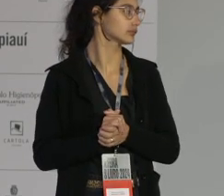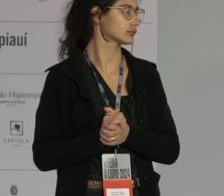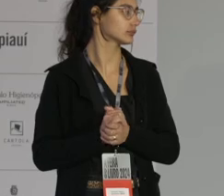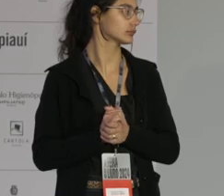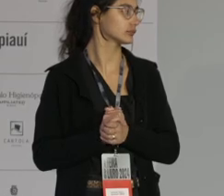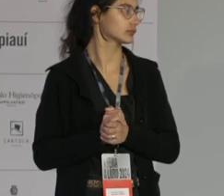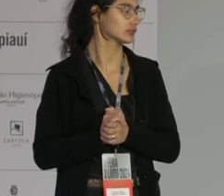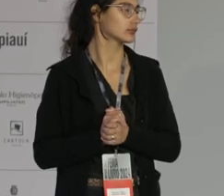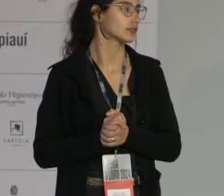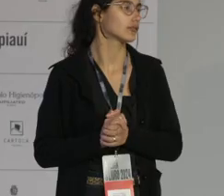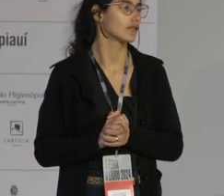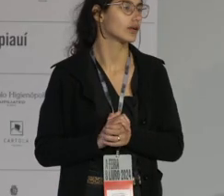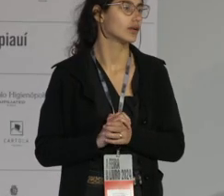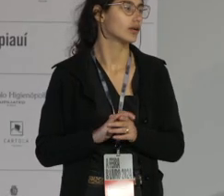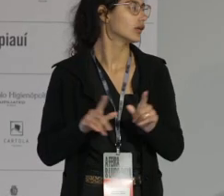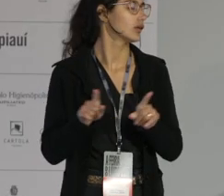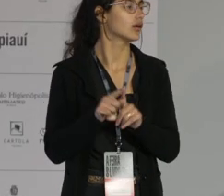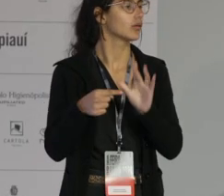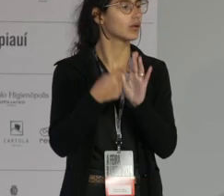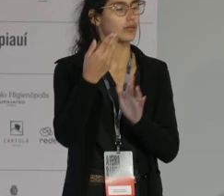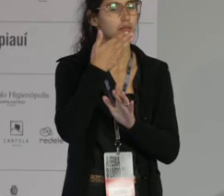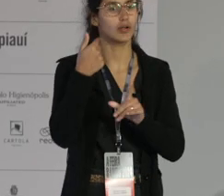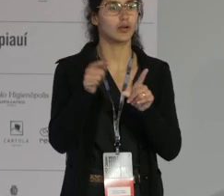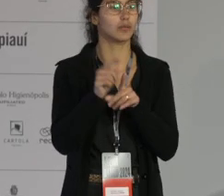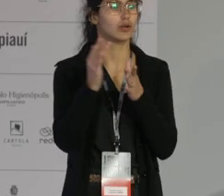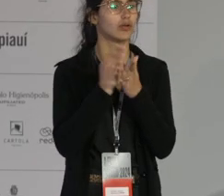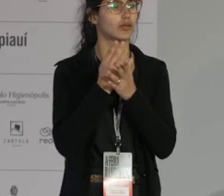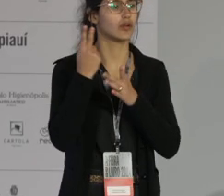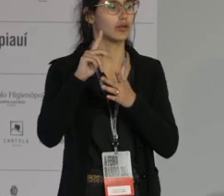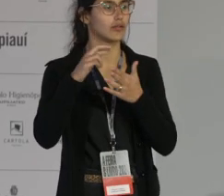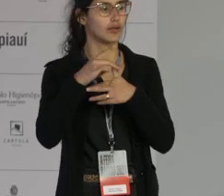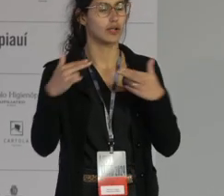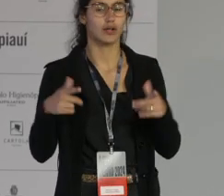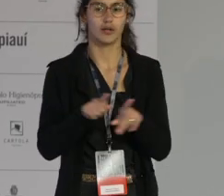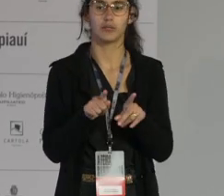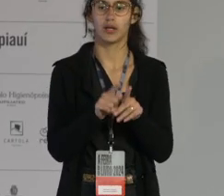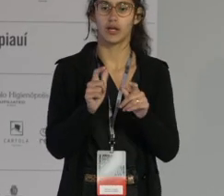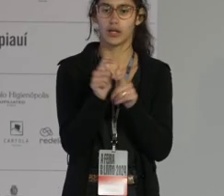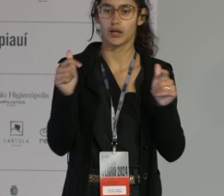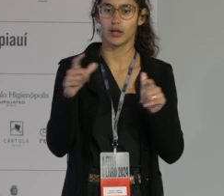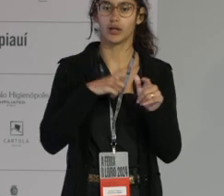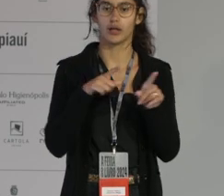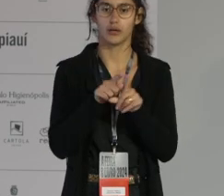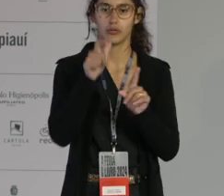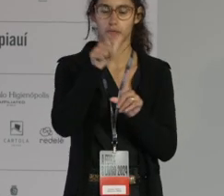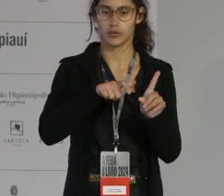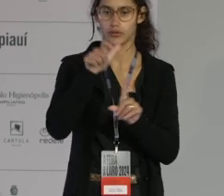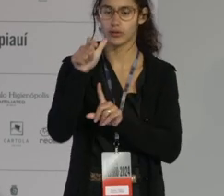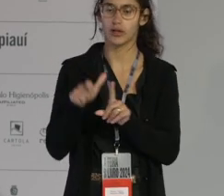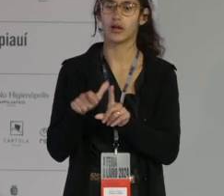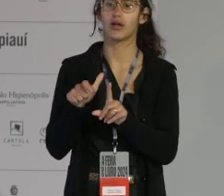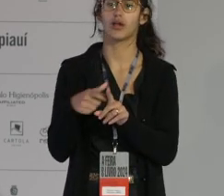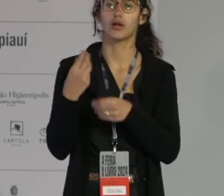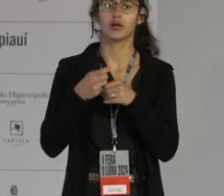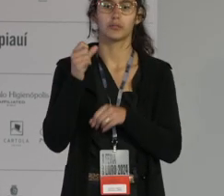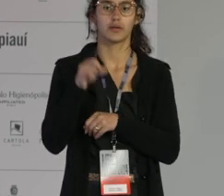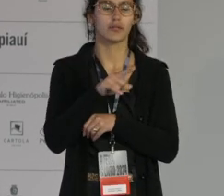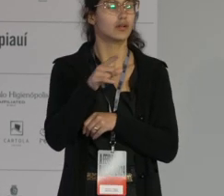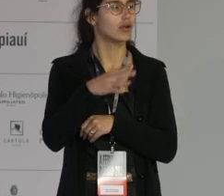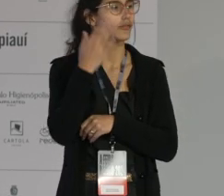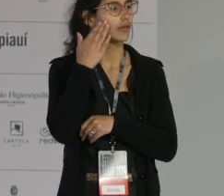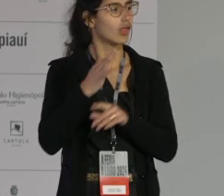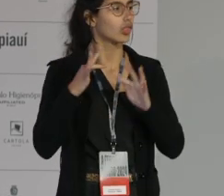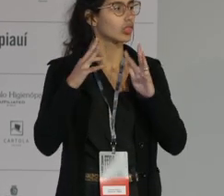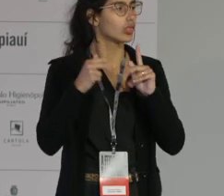Isso é uma das melhores coisas, assim, do seu livro, é que tem uma variedade muito grande mesmo de personagens. É como se você escutasse